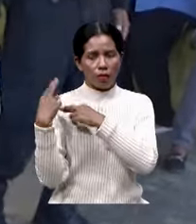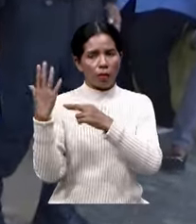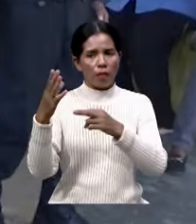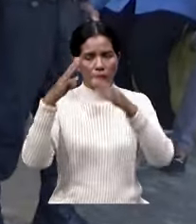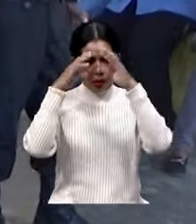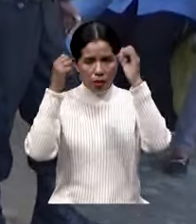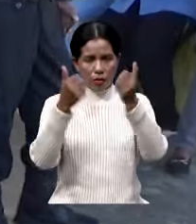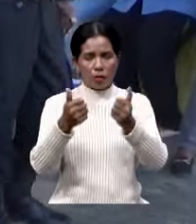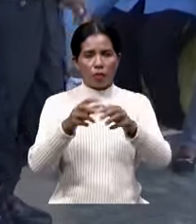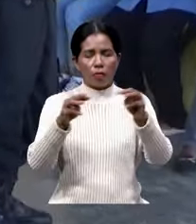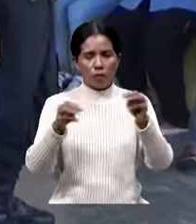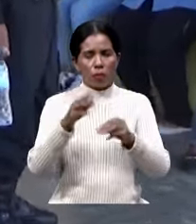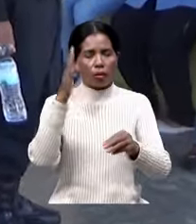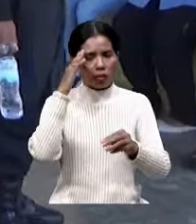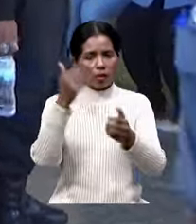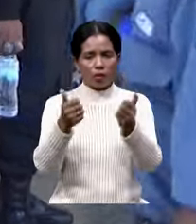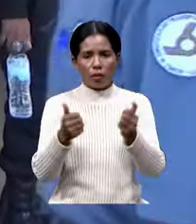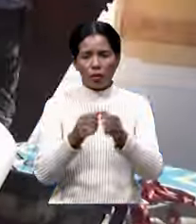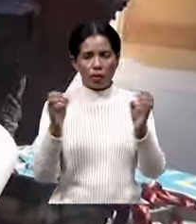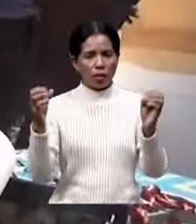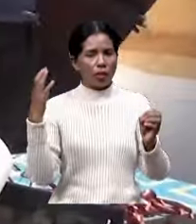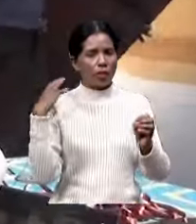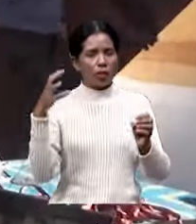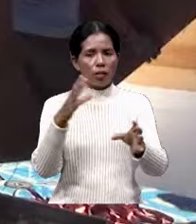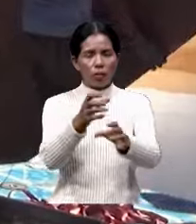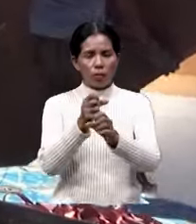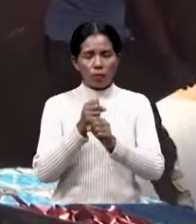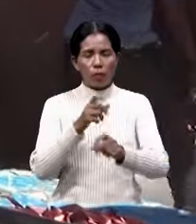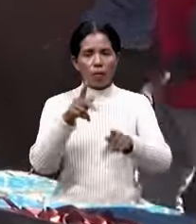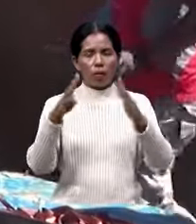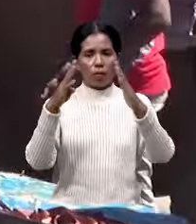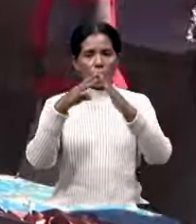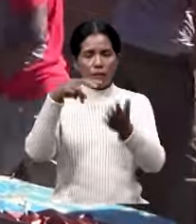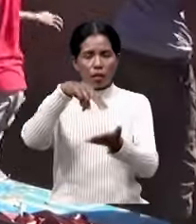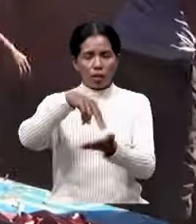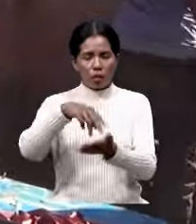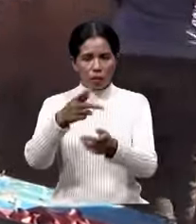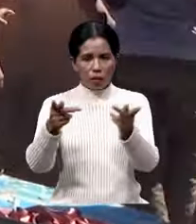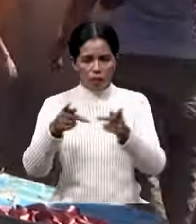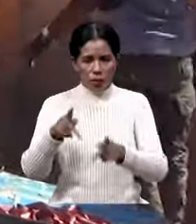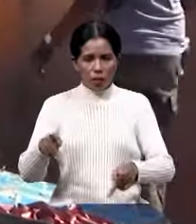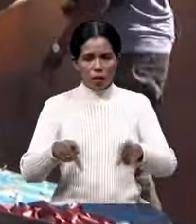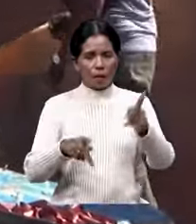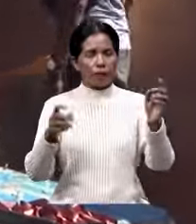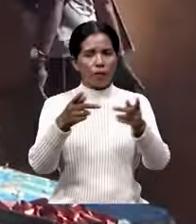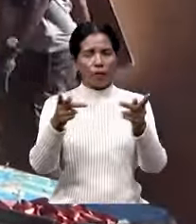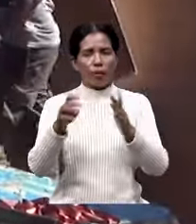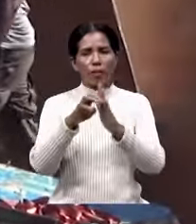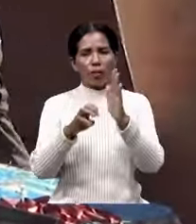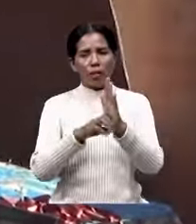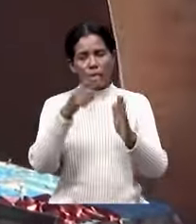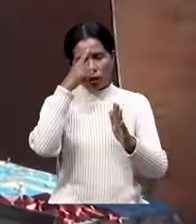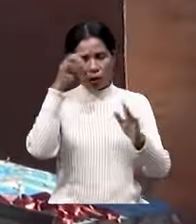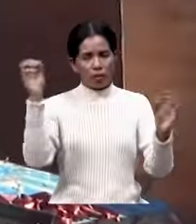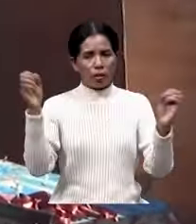autoridade município dili reconhece autoridade lai competencia atu sobu comunidade nia uma nebe hari iha espaço público, Norai Estado, tambah lagi